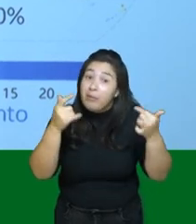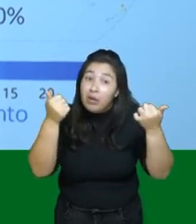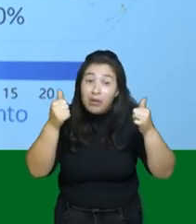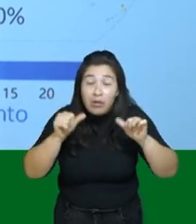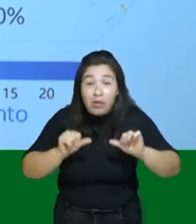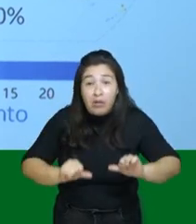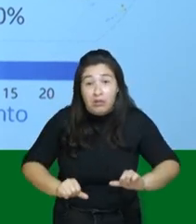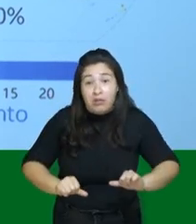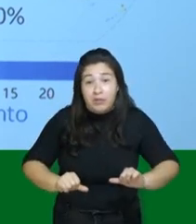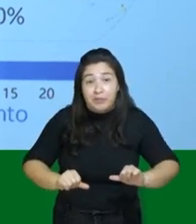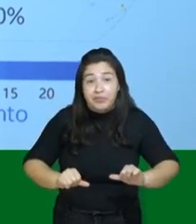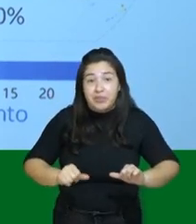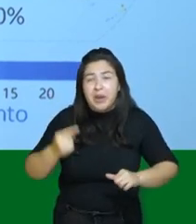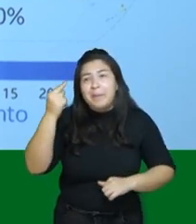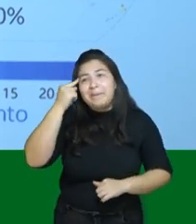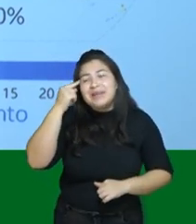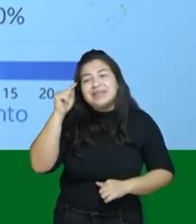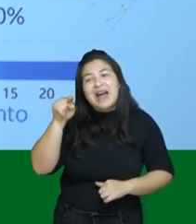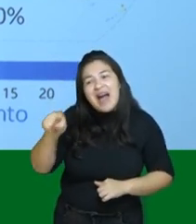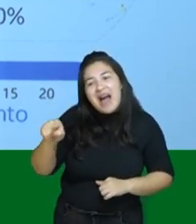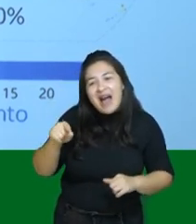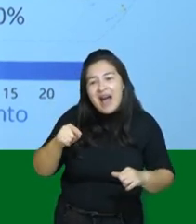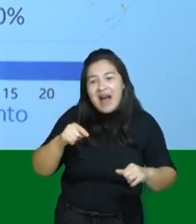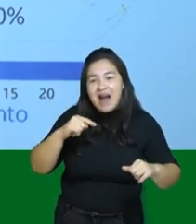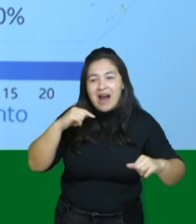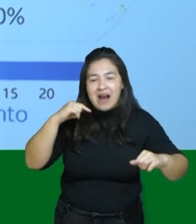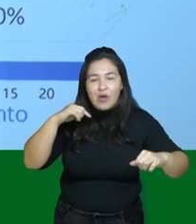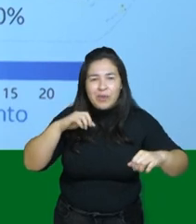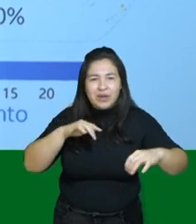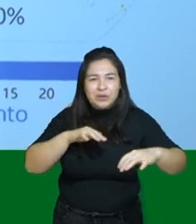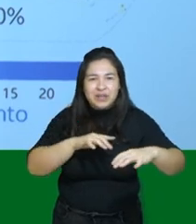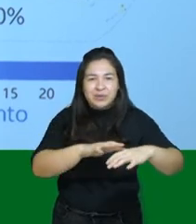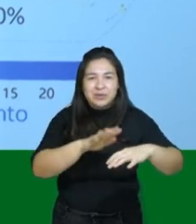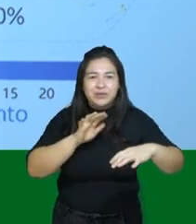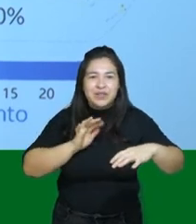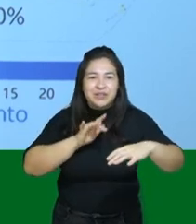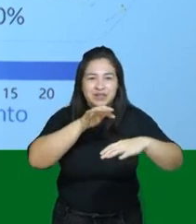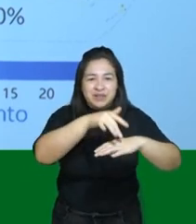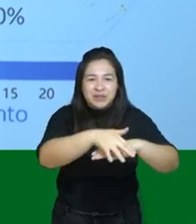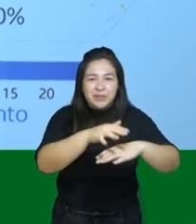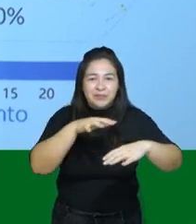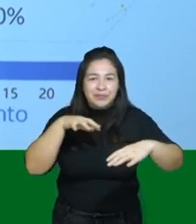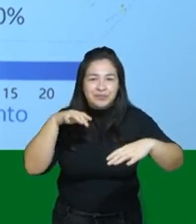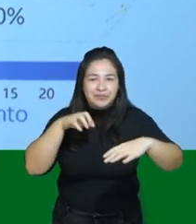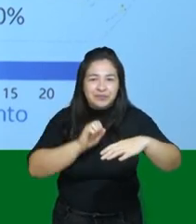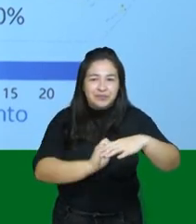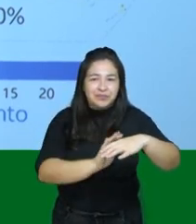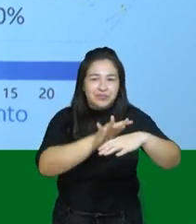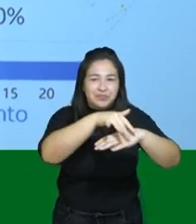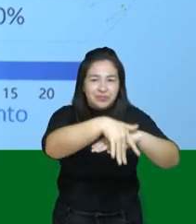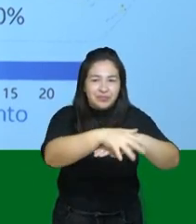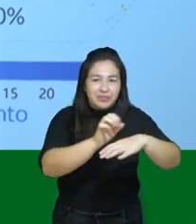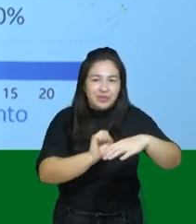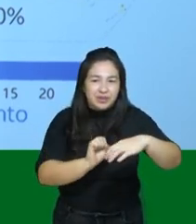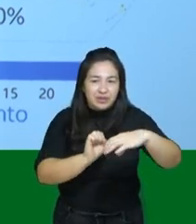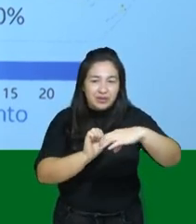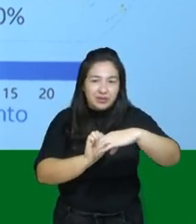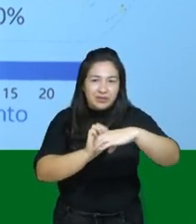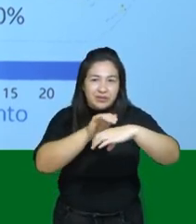ainda, porque aí o oceano é muito grande, nossa, tem de tudo lá. A gente tem, e isso é uma noção que